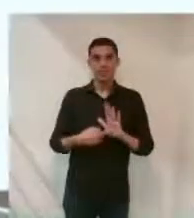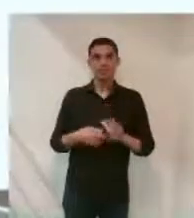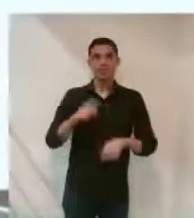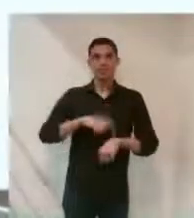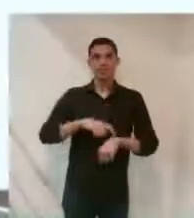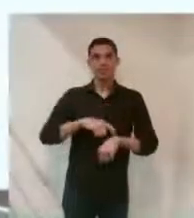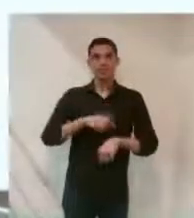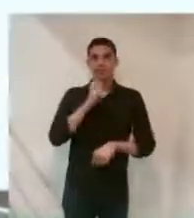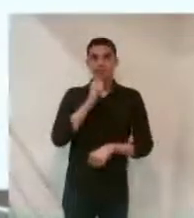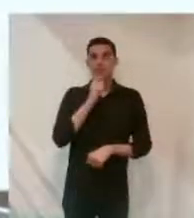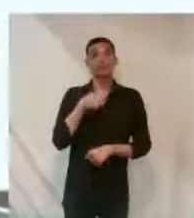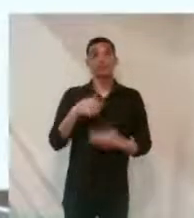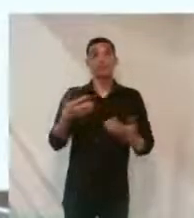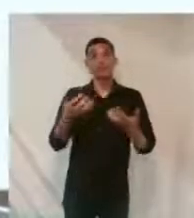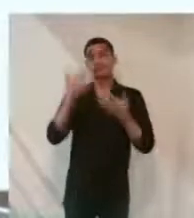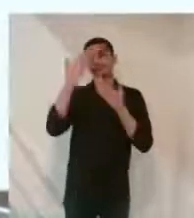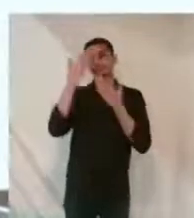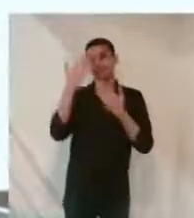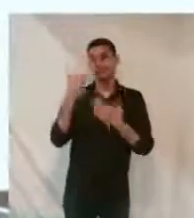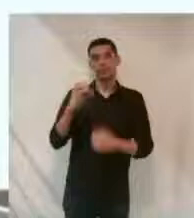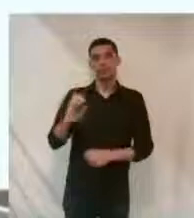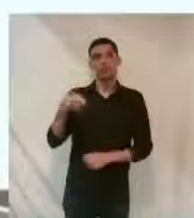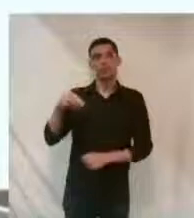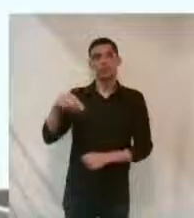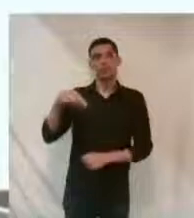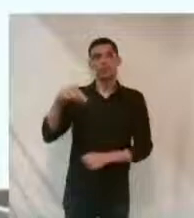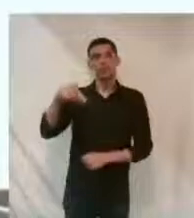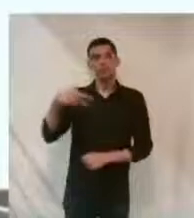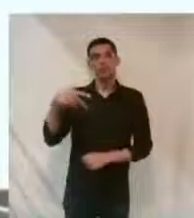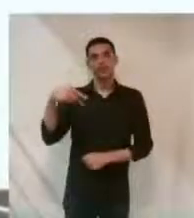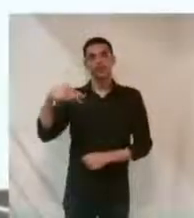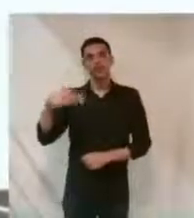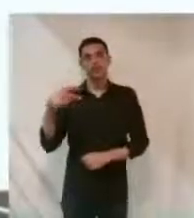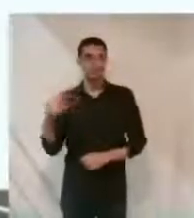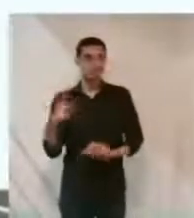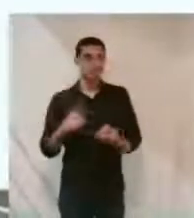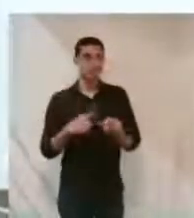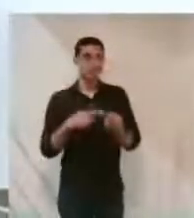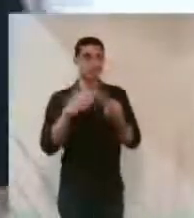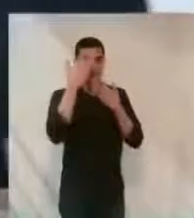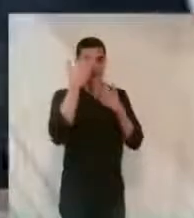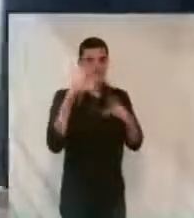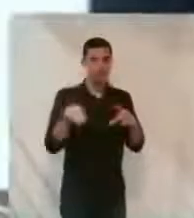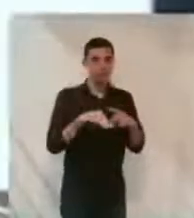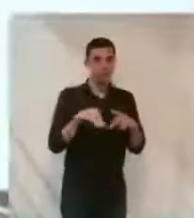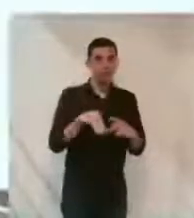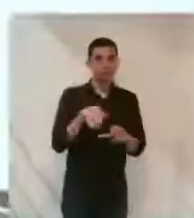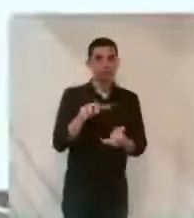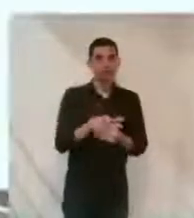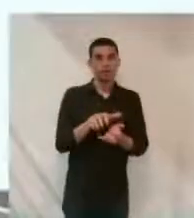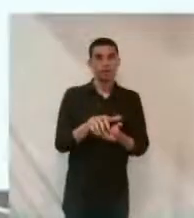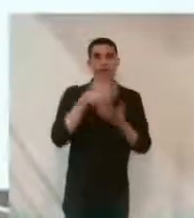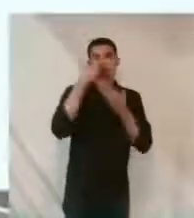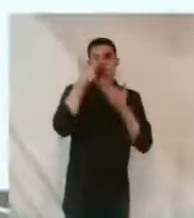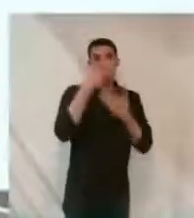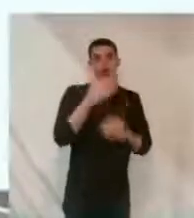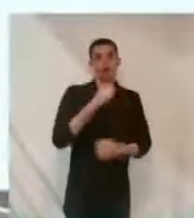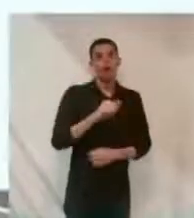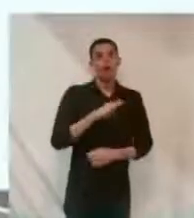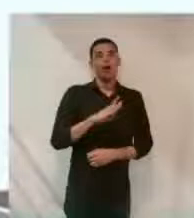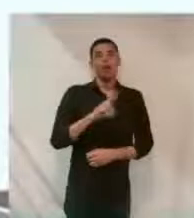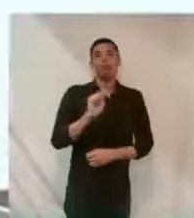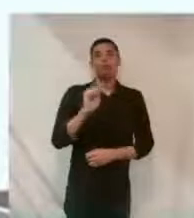CNMP, agradecer aqui o Ministério Público de Pernambuco, agradecer a Abrampa, a doutora Tarsila em especial, que